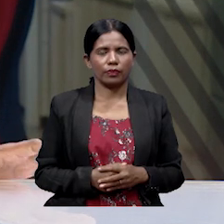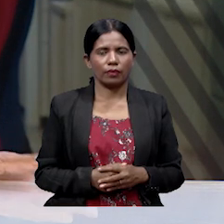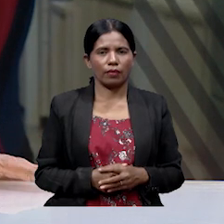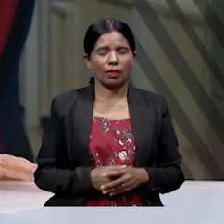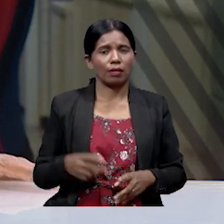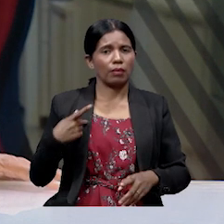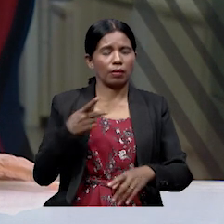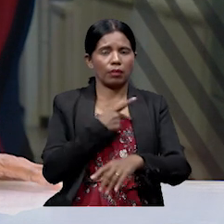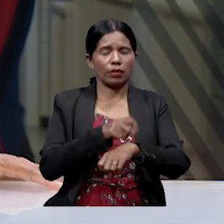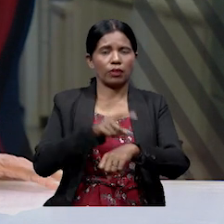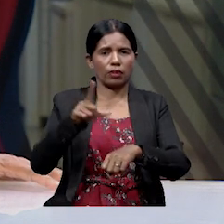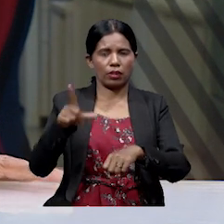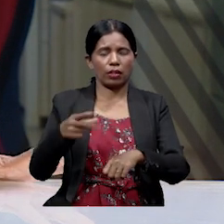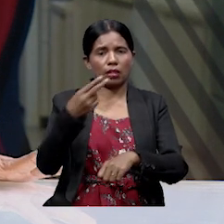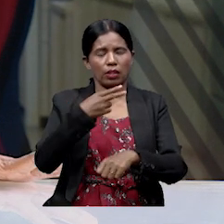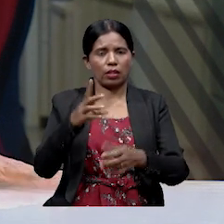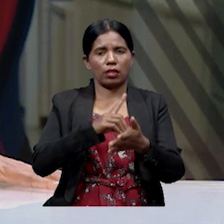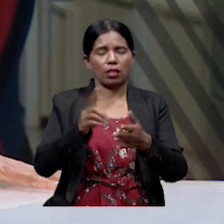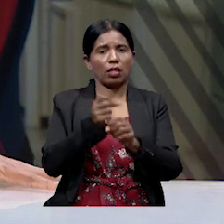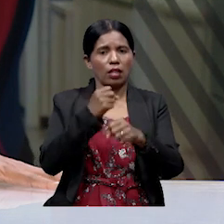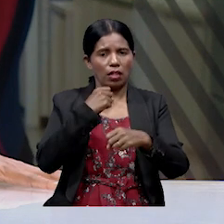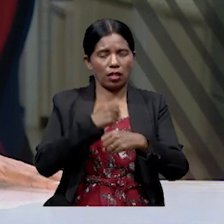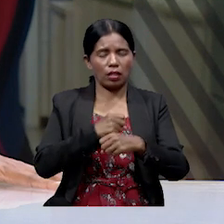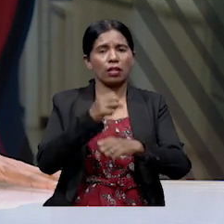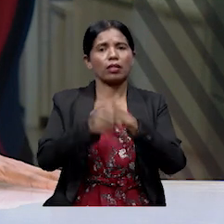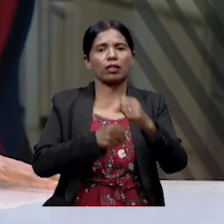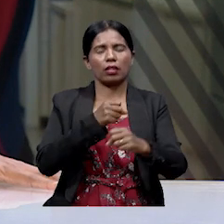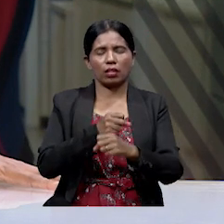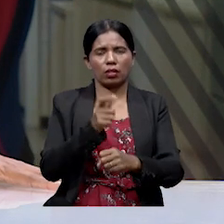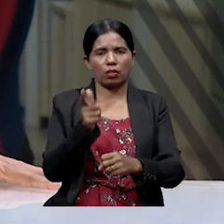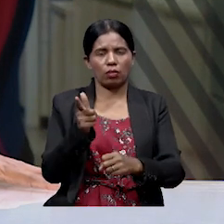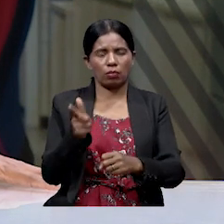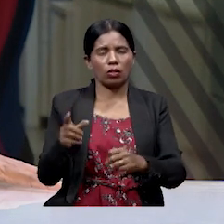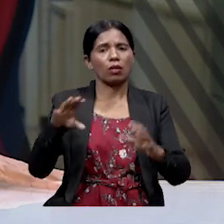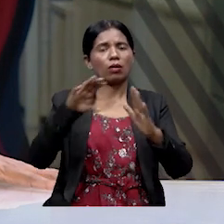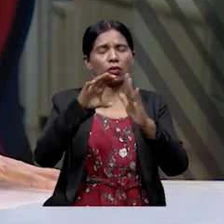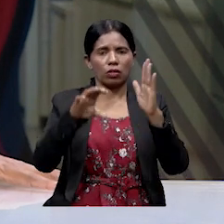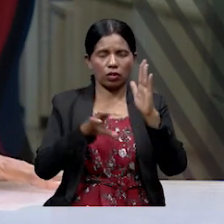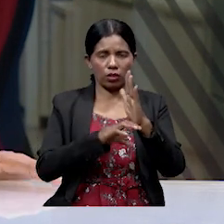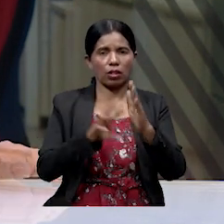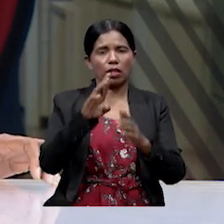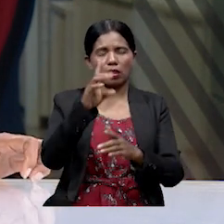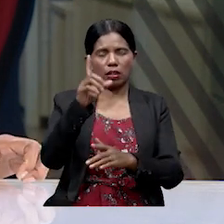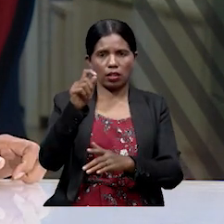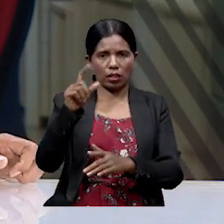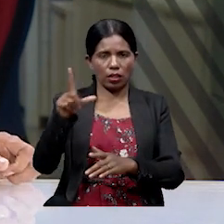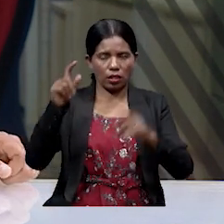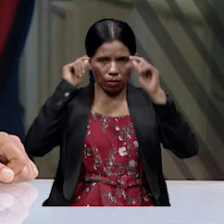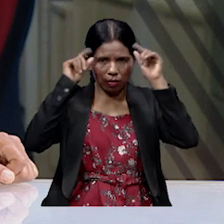O Parlamento Nacional, 5ª Legislatura, realiza a sessão solene Batina Nguanulu, Constituição República Democrática,